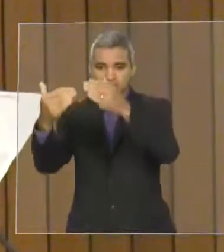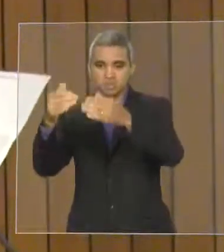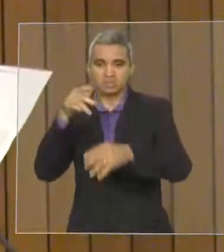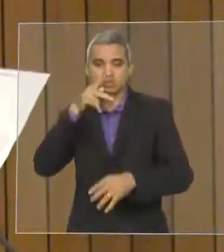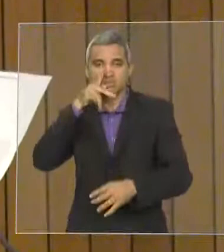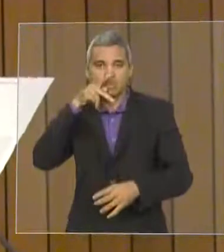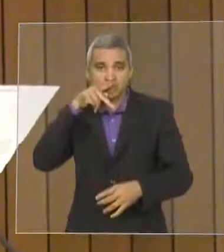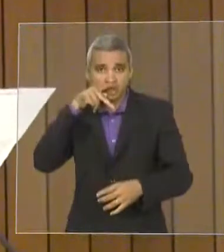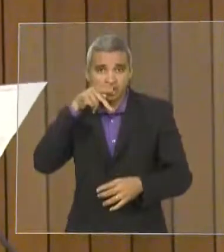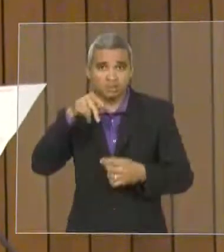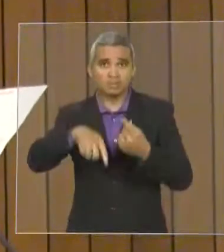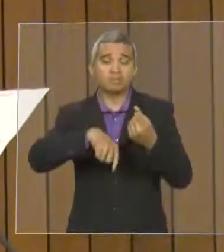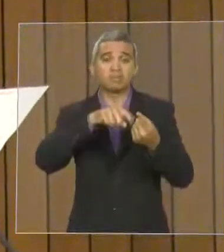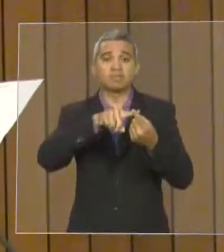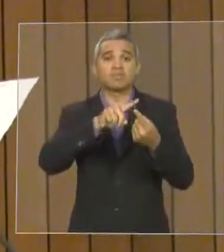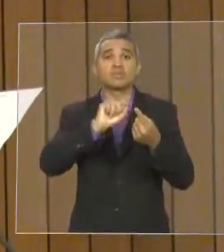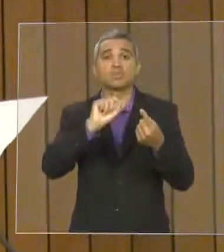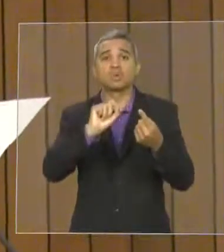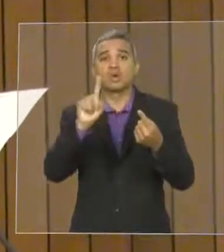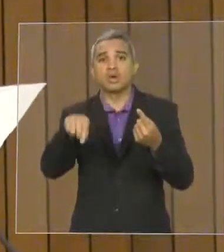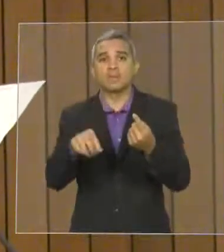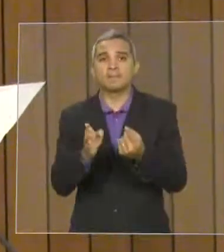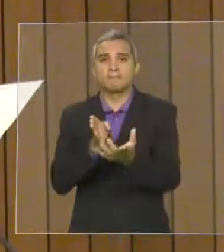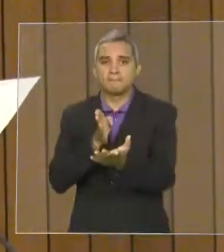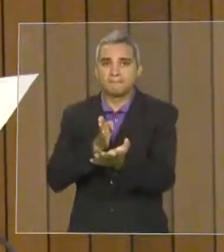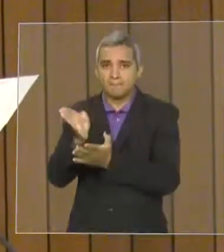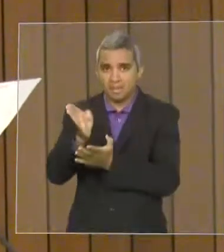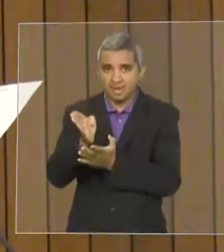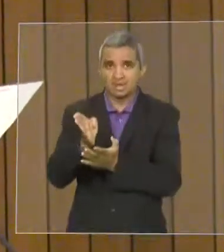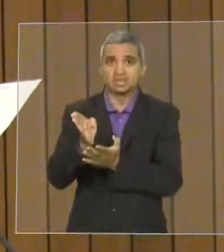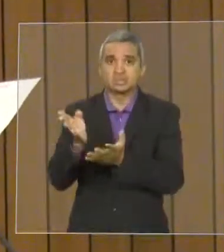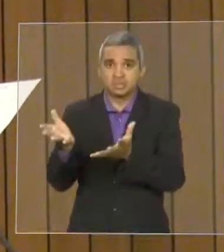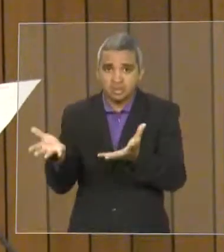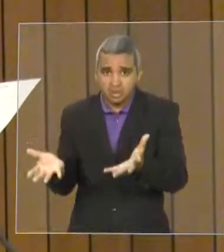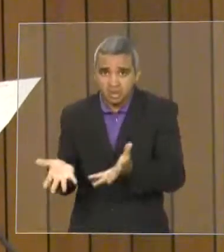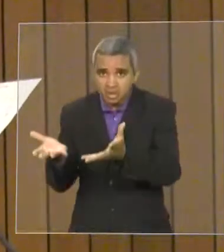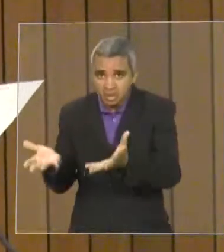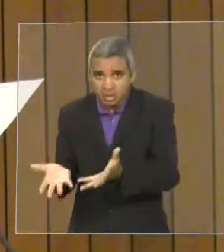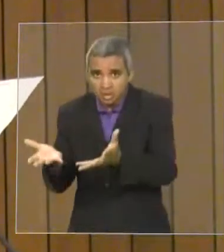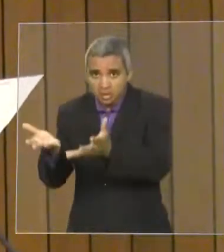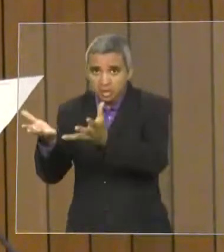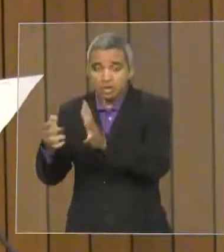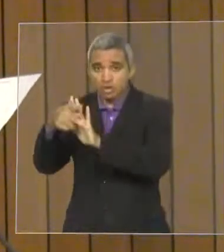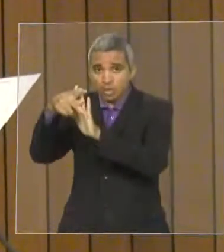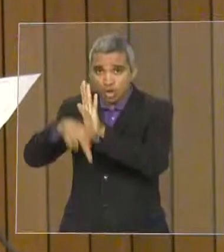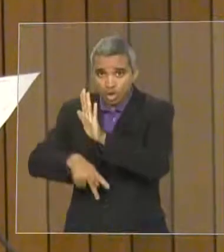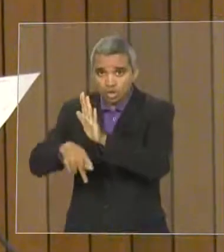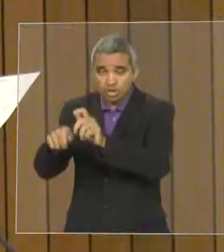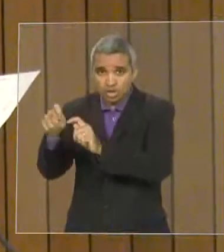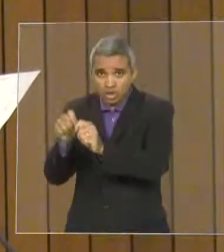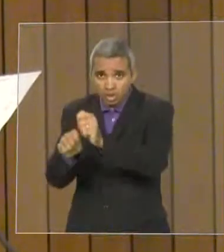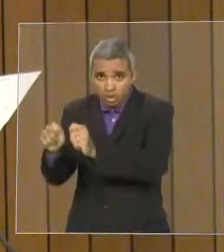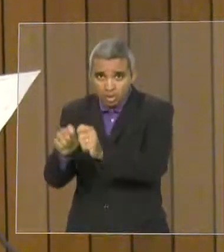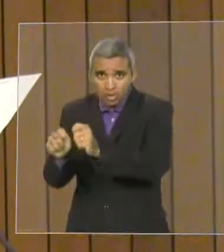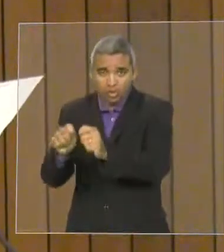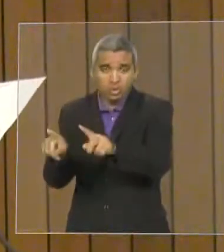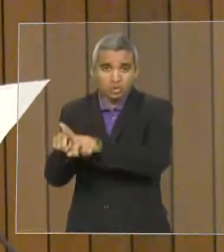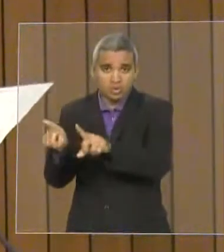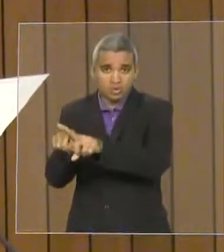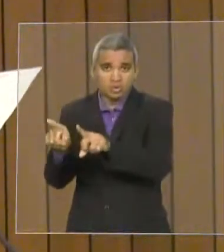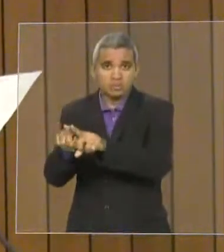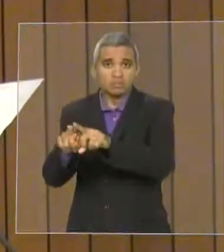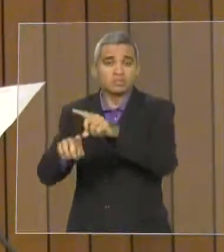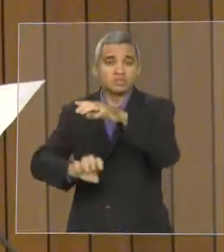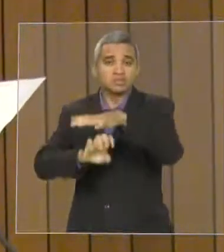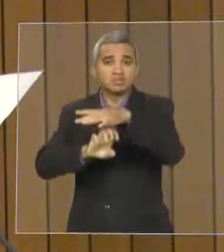Paraíba, aprovação dos incentivos após a análise do projeto econômico e financeiro enviado pelos empresários